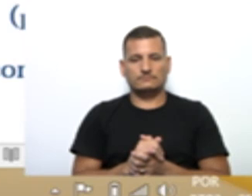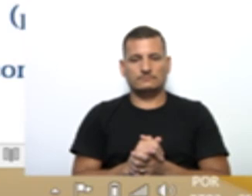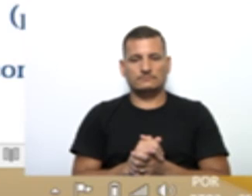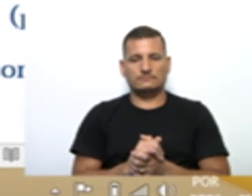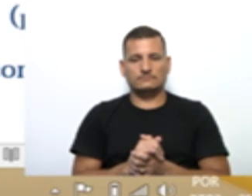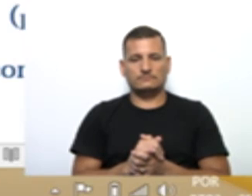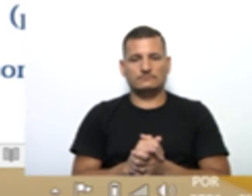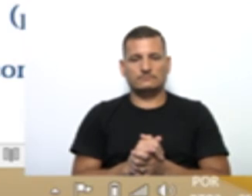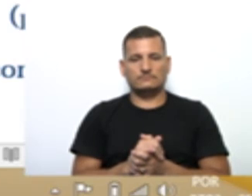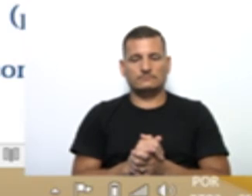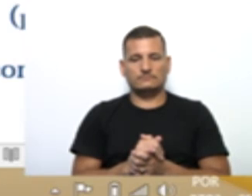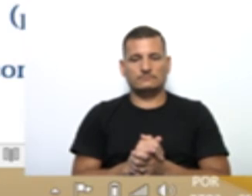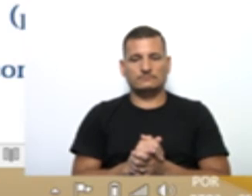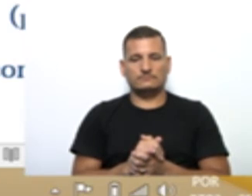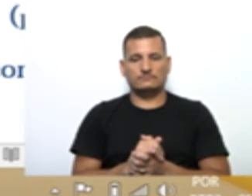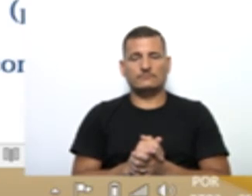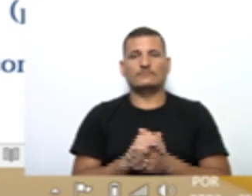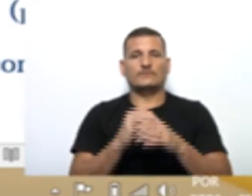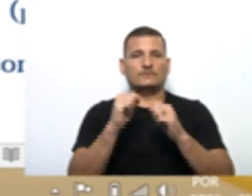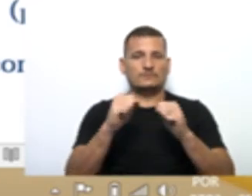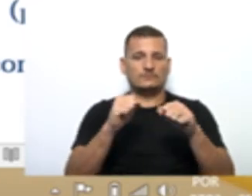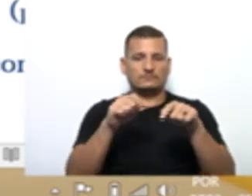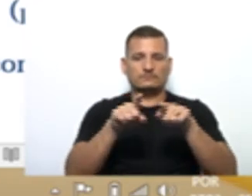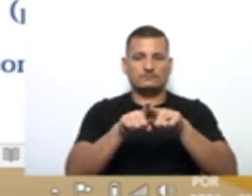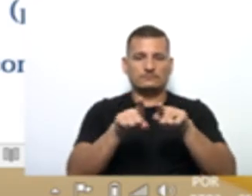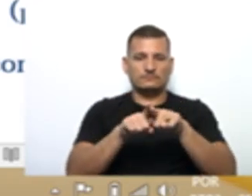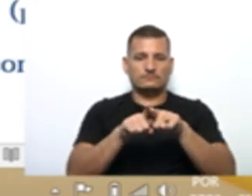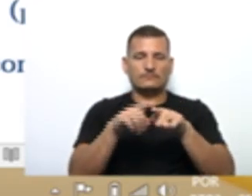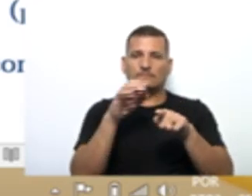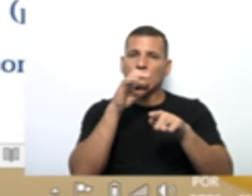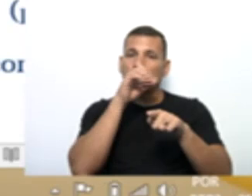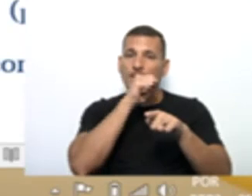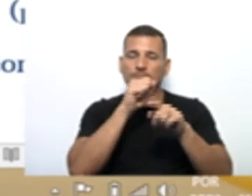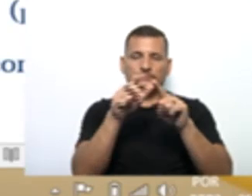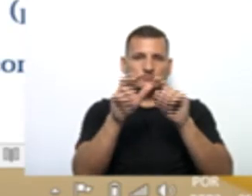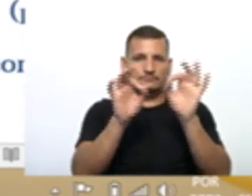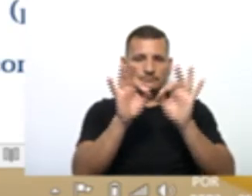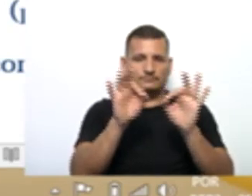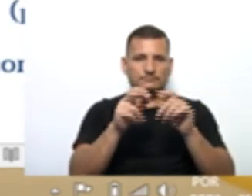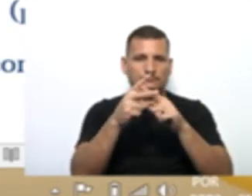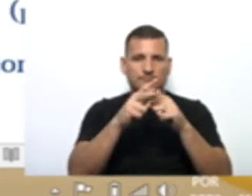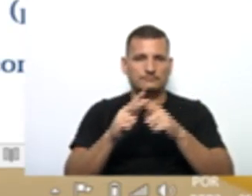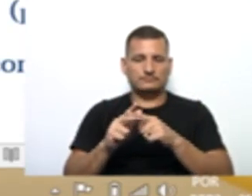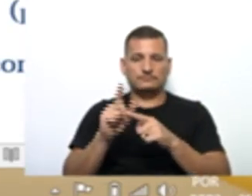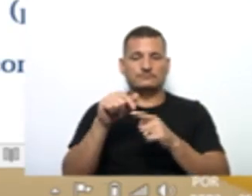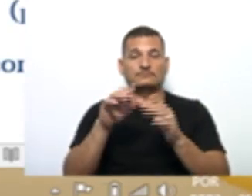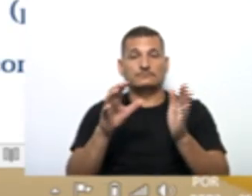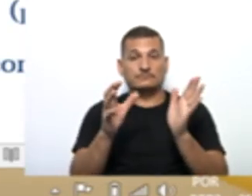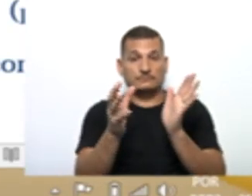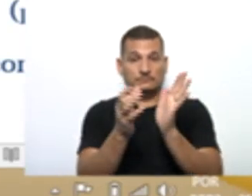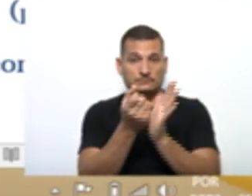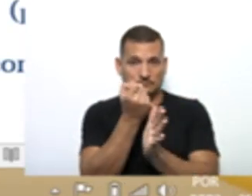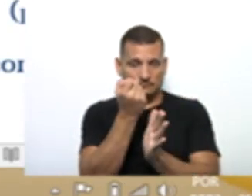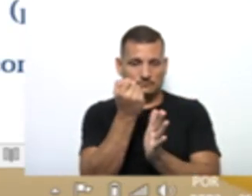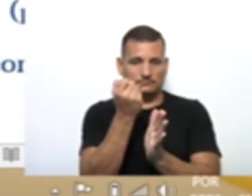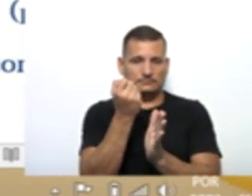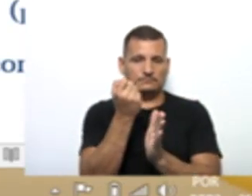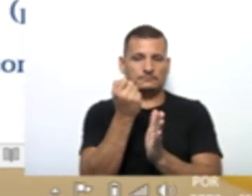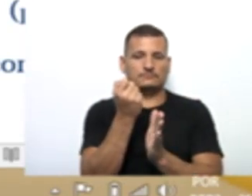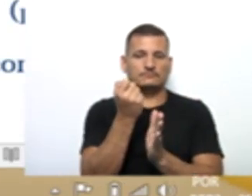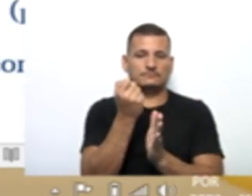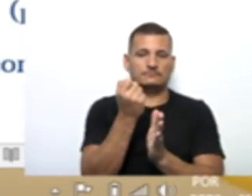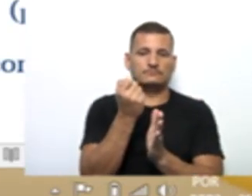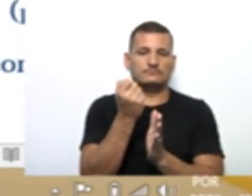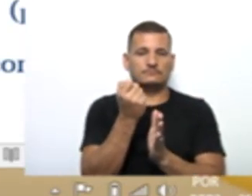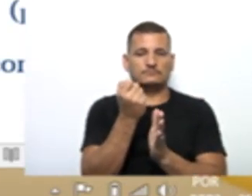pode fazer uma configuração rápida, que é salvar essa configuração como